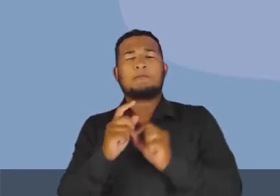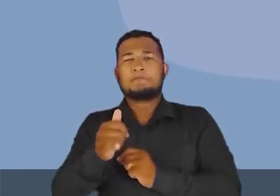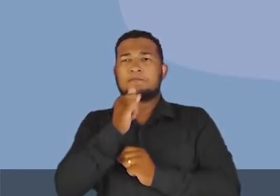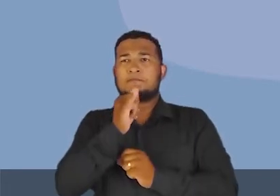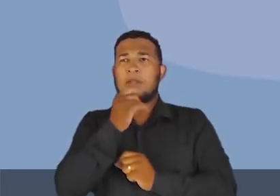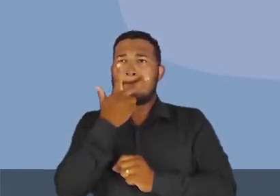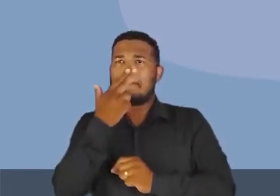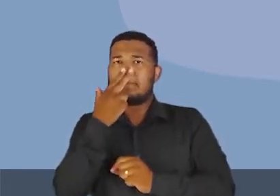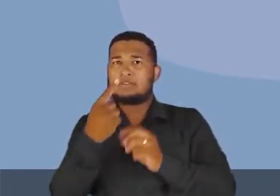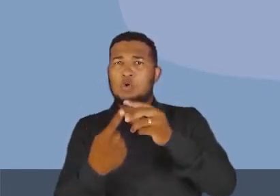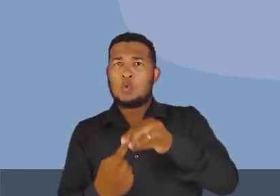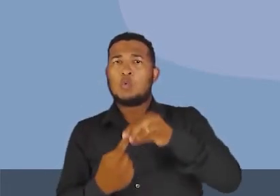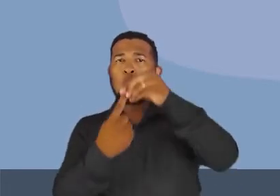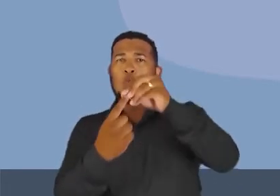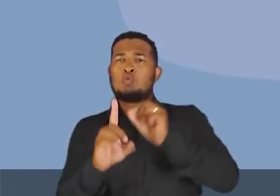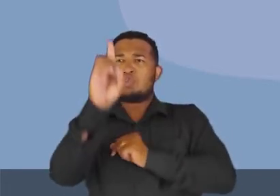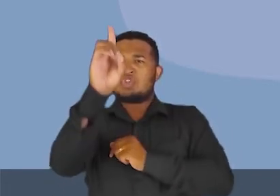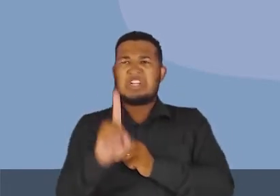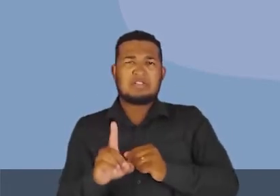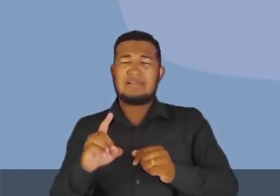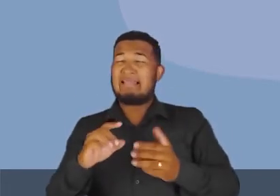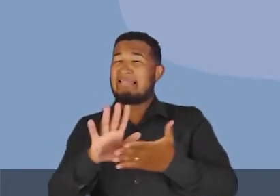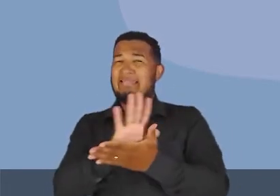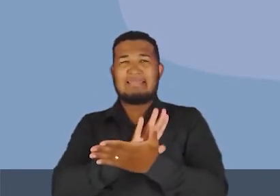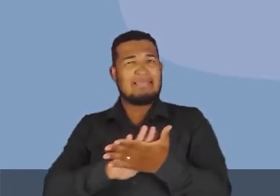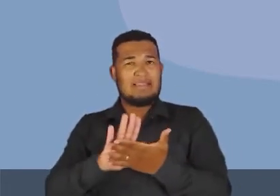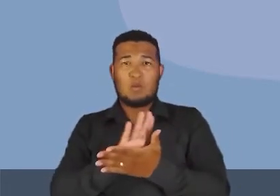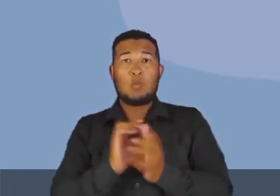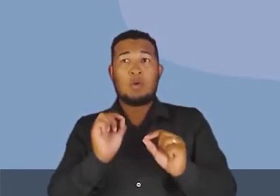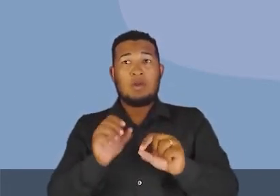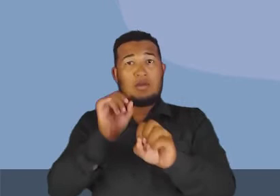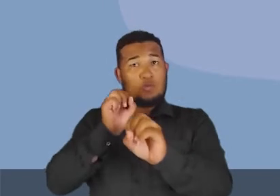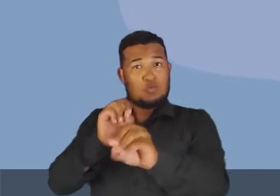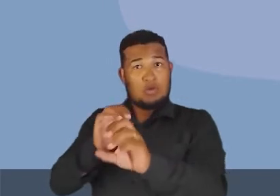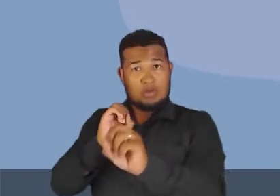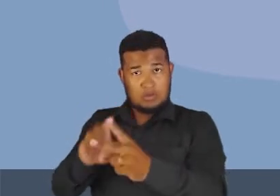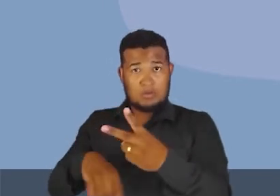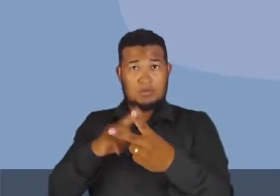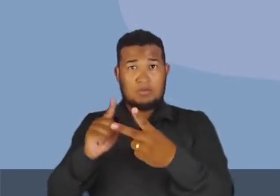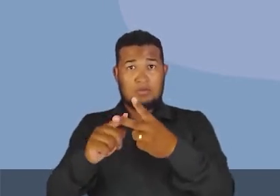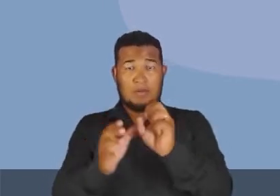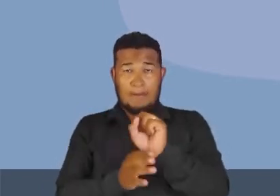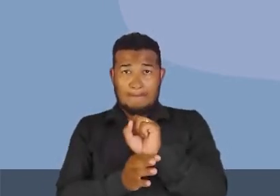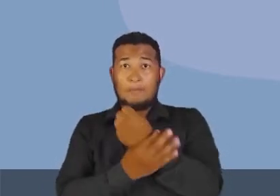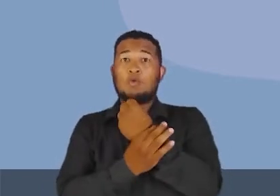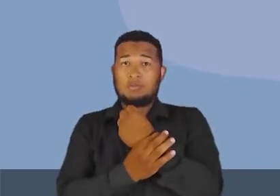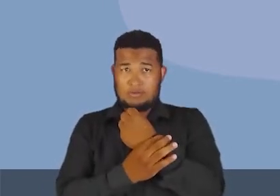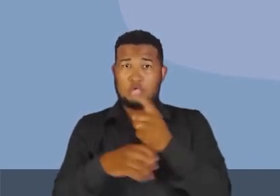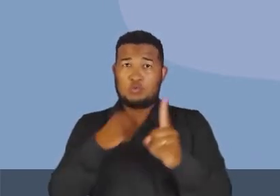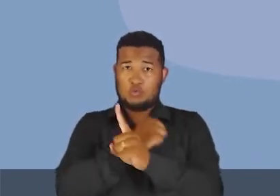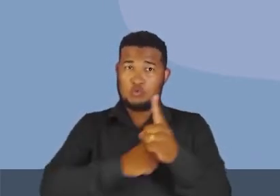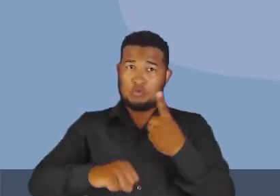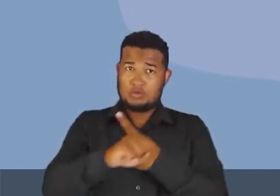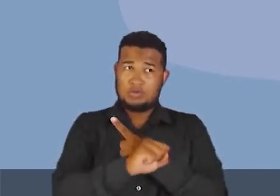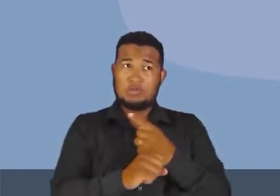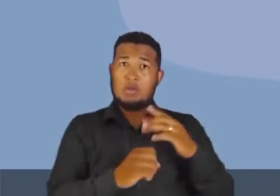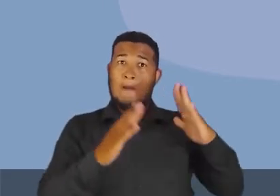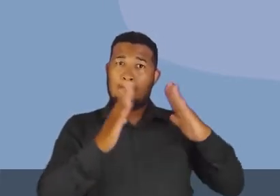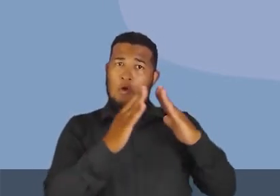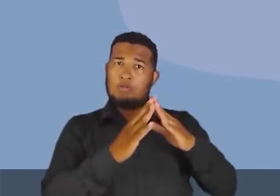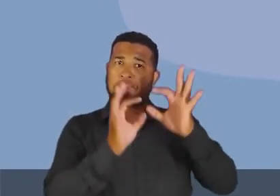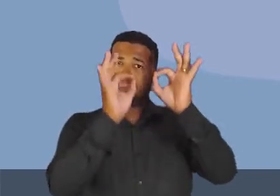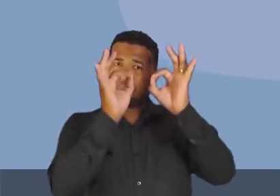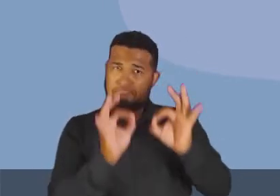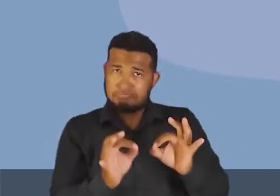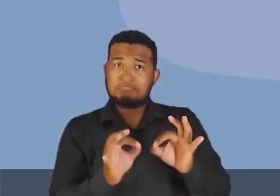menos um desses direitos: educação, proteção social, moradia